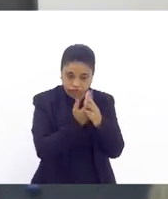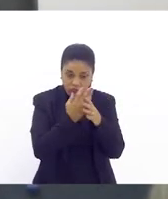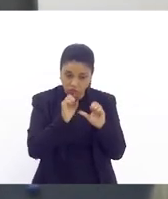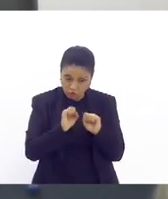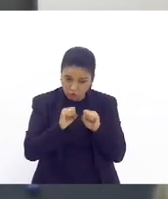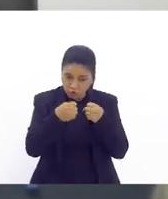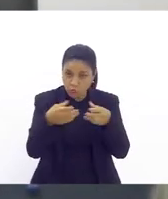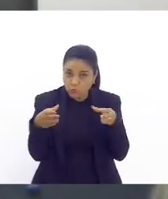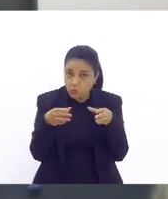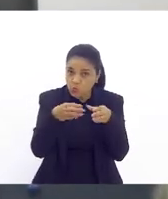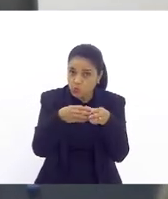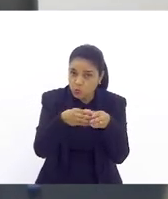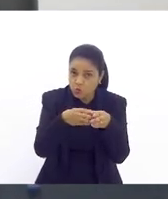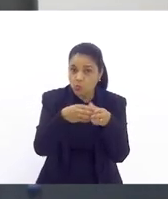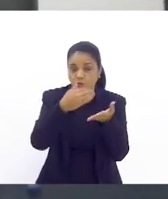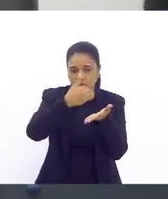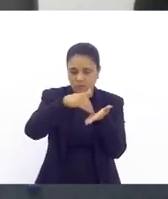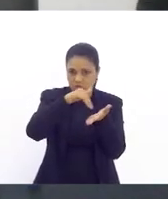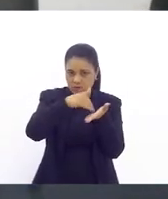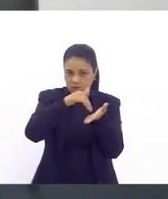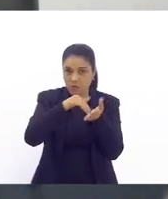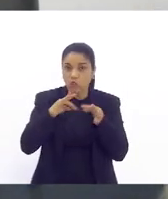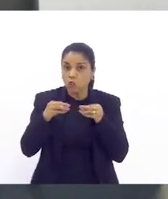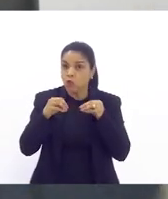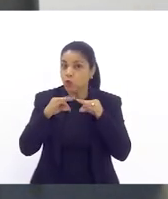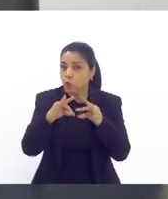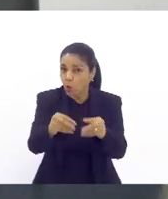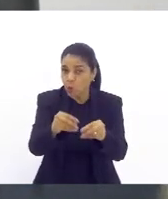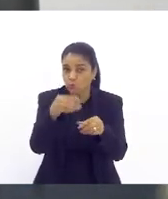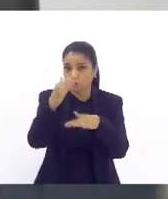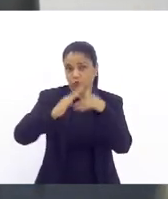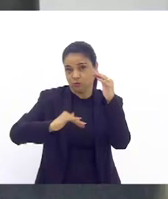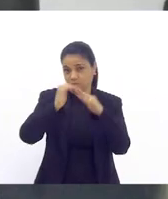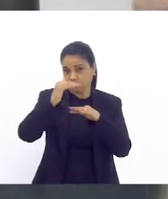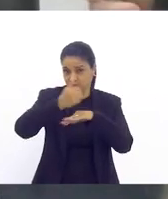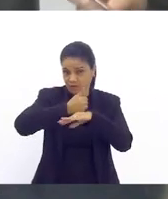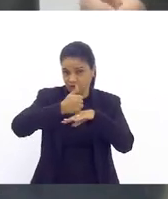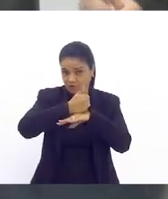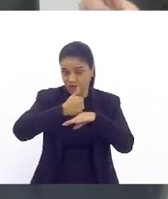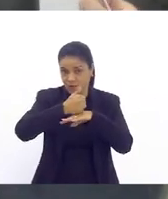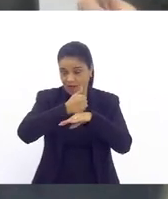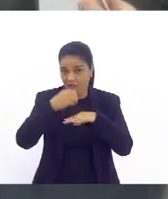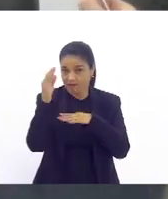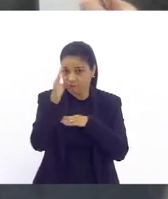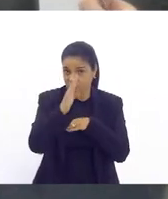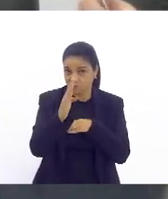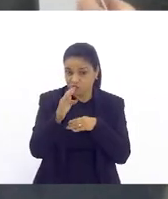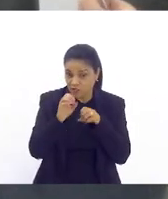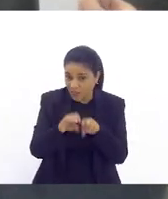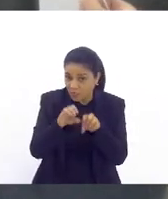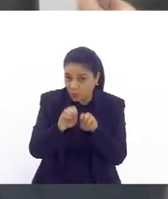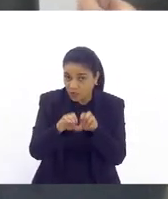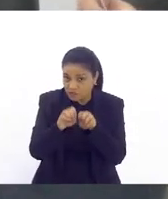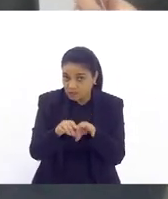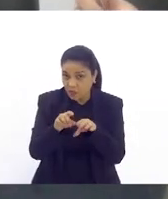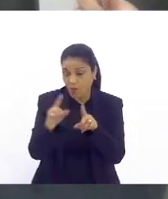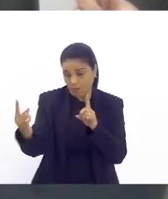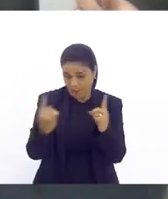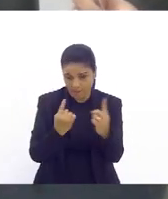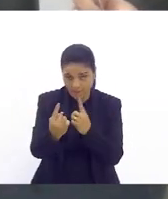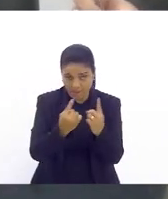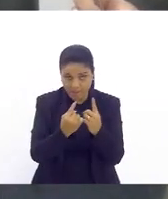Mas de todos os profissionais da educação Então o que propõe a secretaria é o desarquivamento